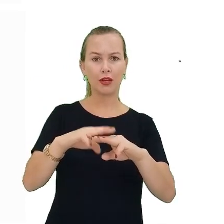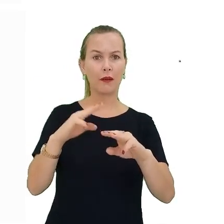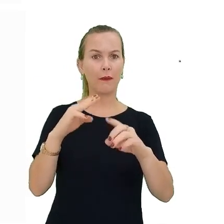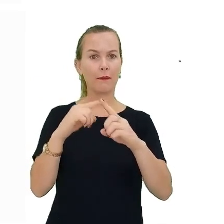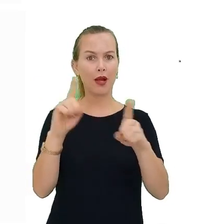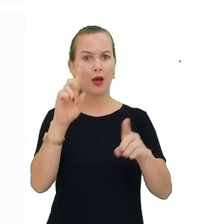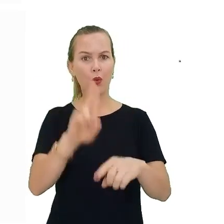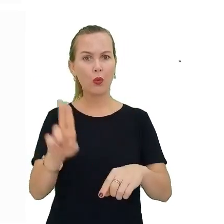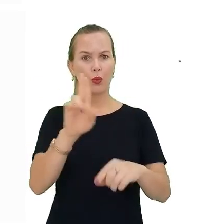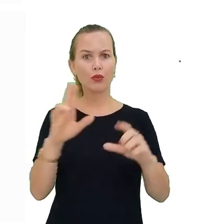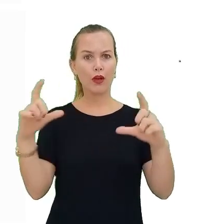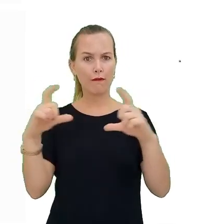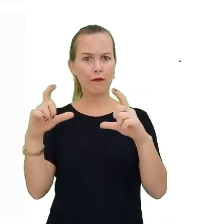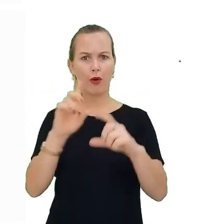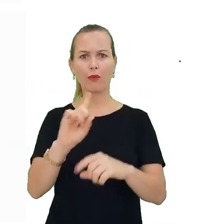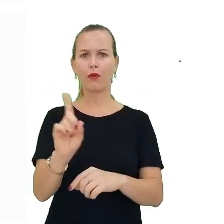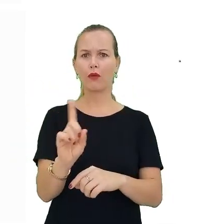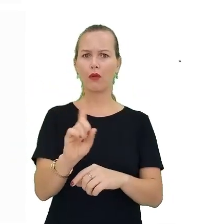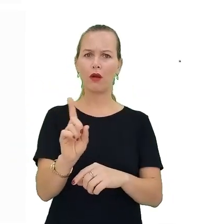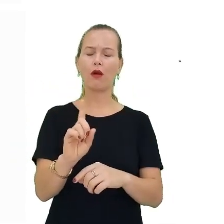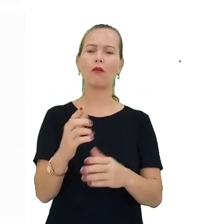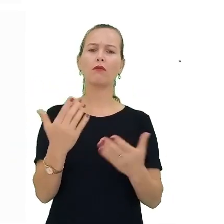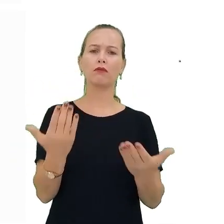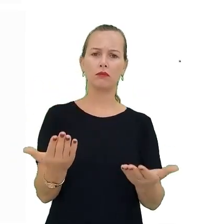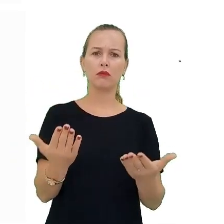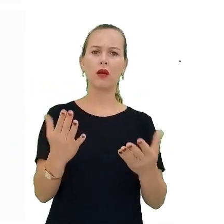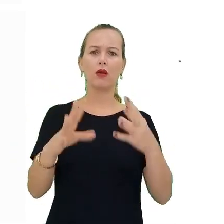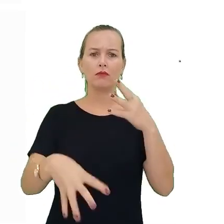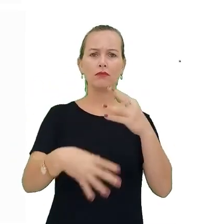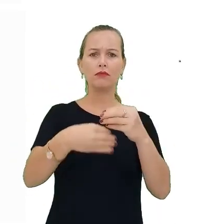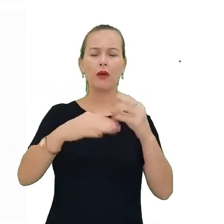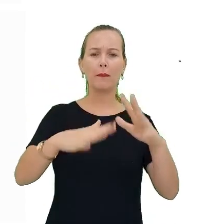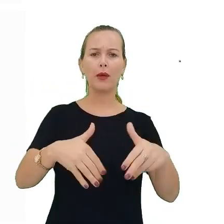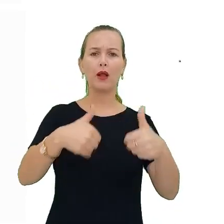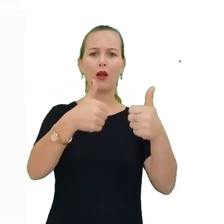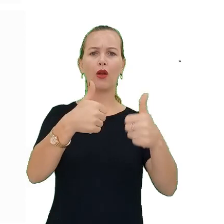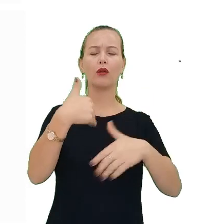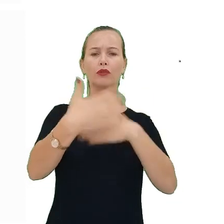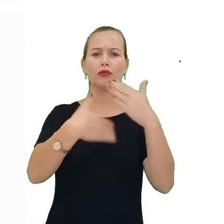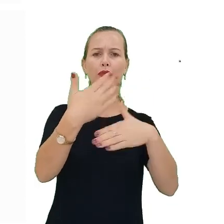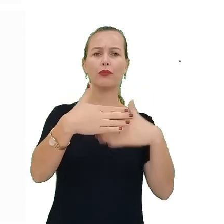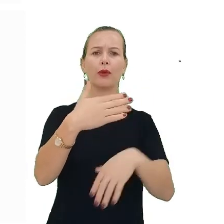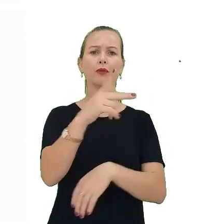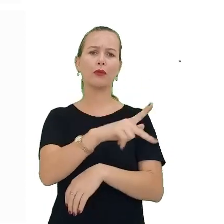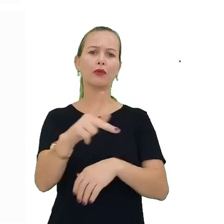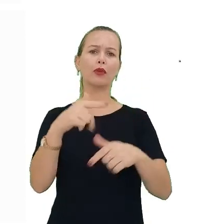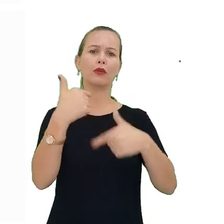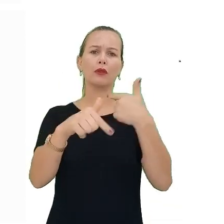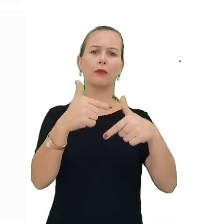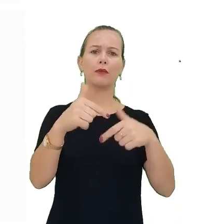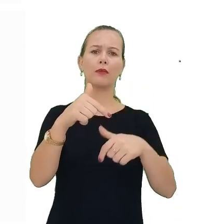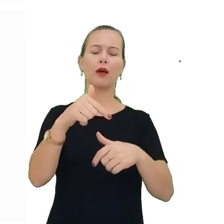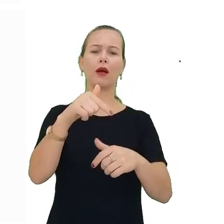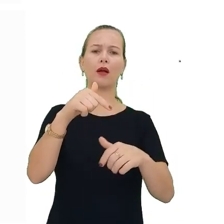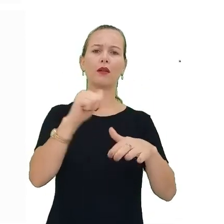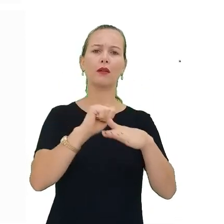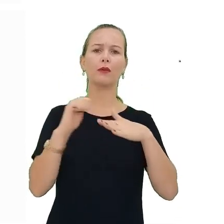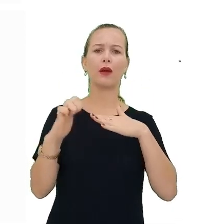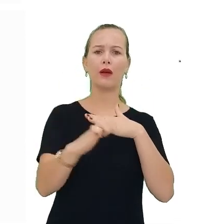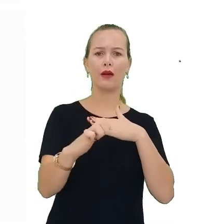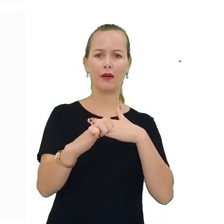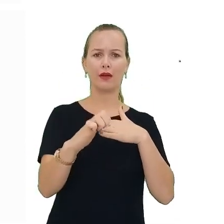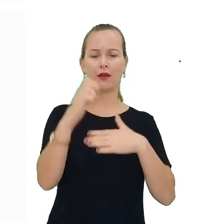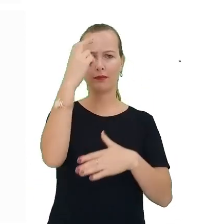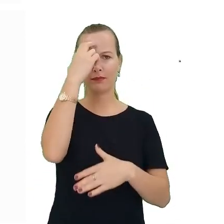a utilização de fórmulas, enriquecendo as práticas pedagógicas dos professores que atuam nas salas de recurso para a área de